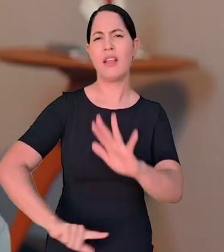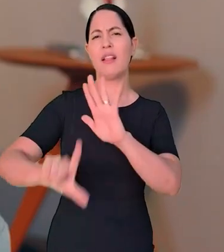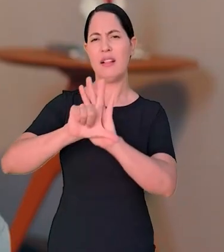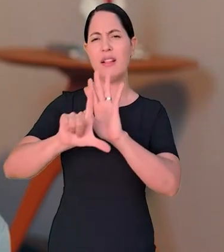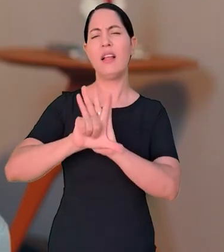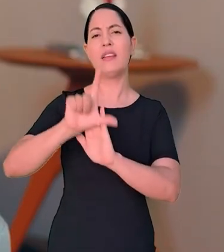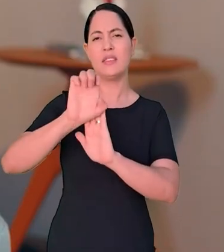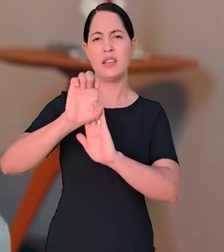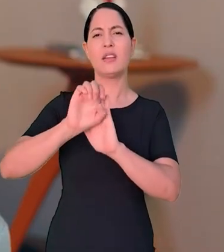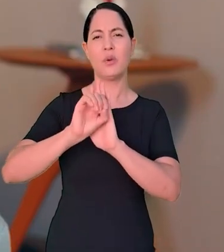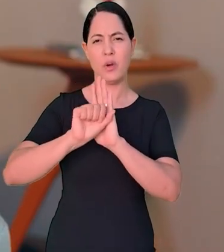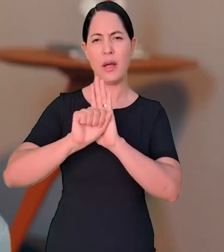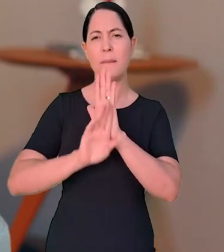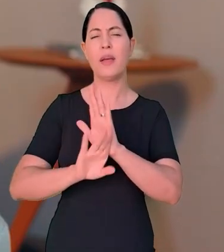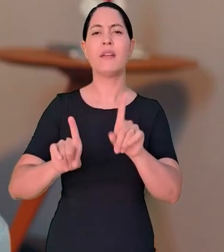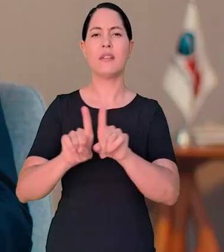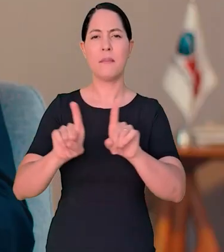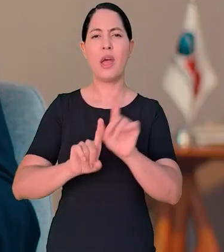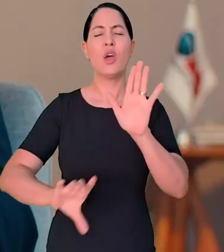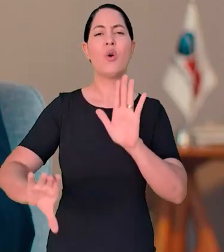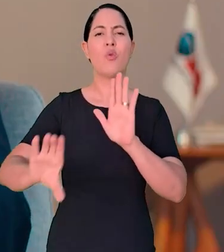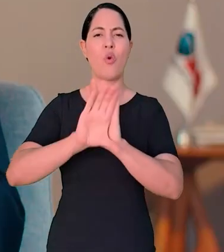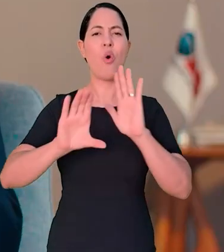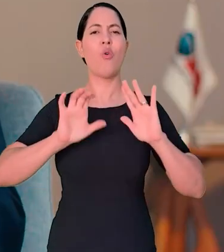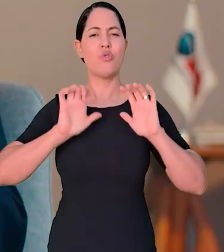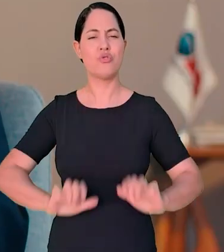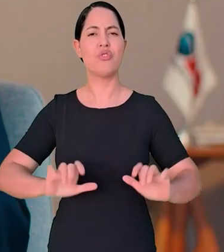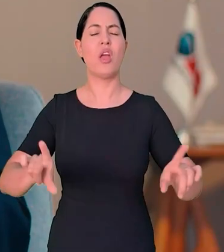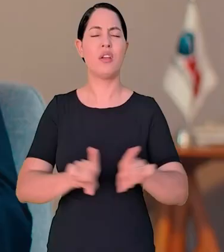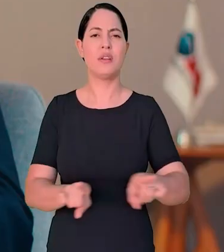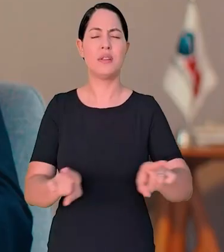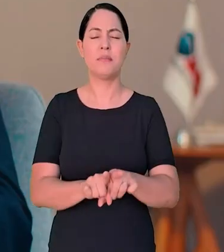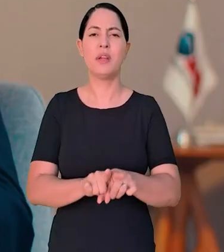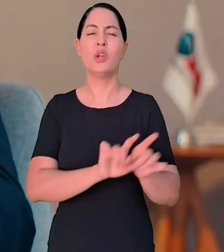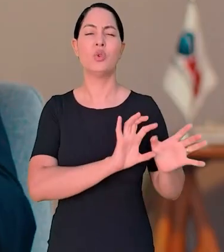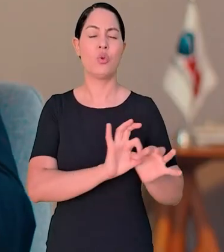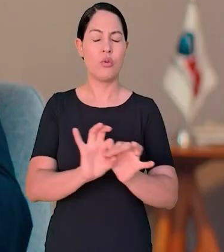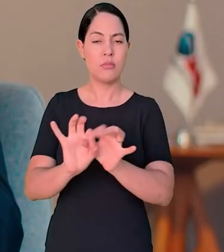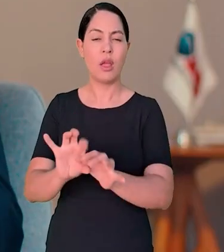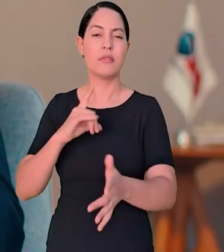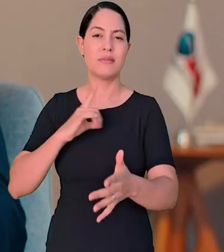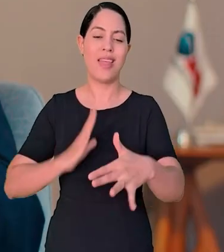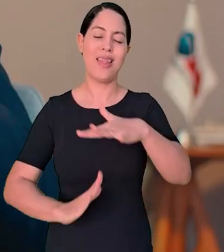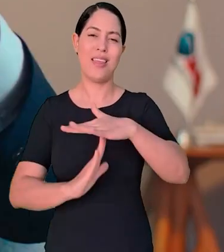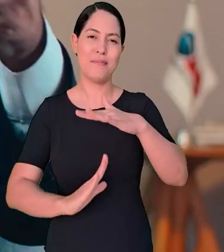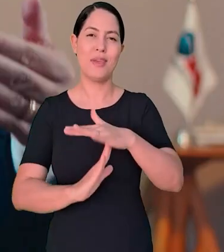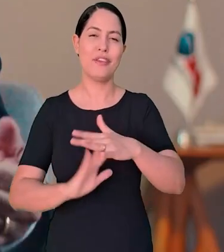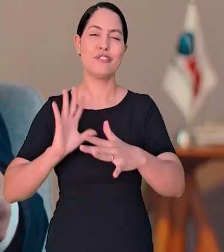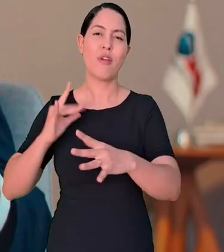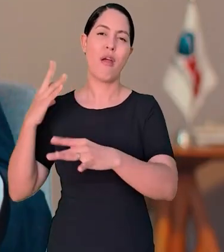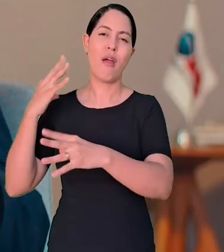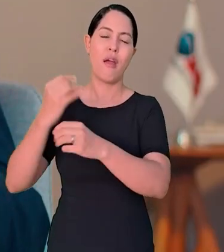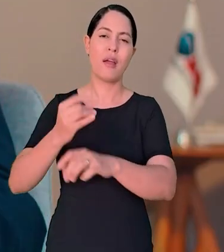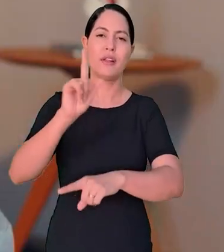previstos no nosso estatuto, no nosso código de ética. O provimento dentro do Conselho Federal que trata dessas questões e impõe esses limites foi revisto